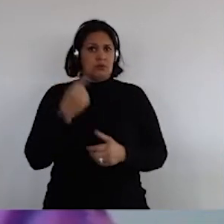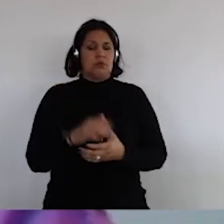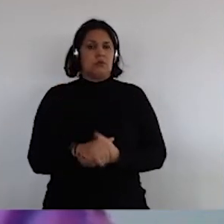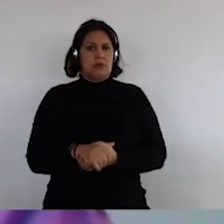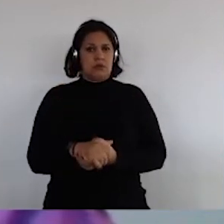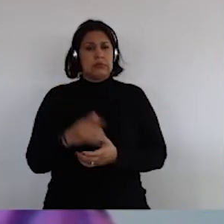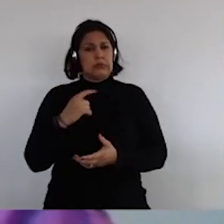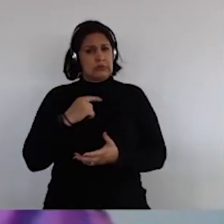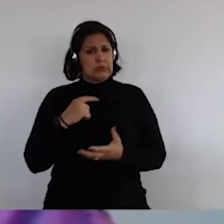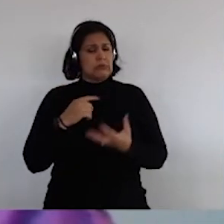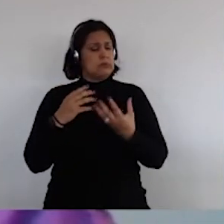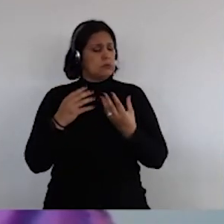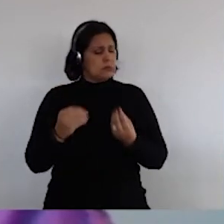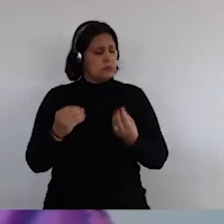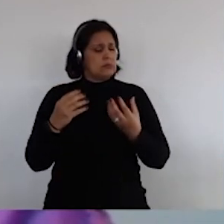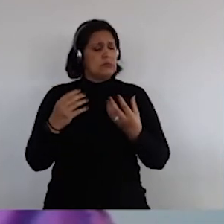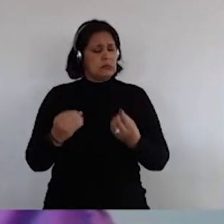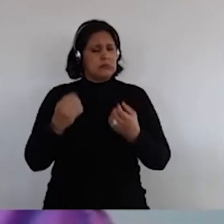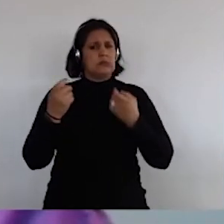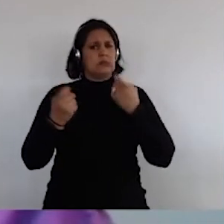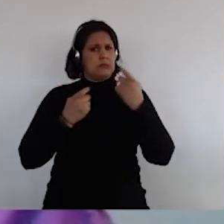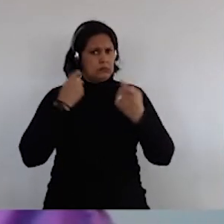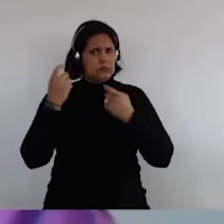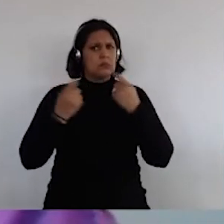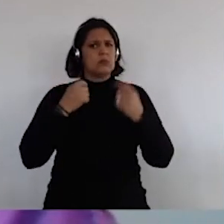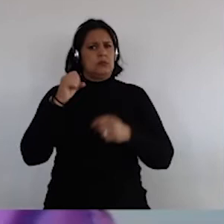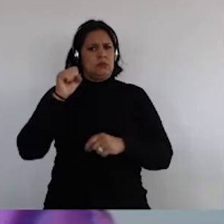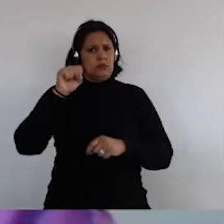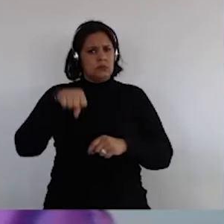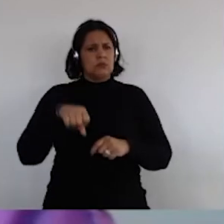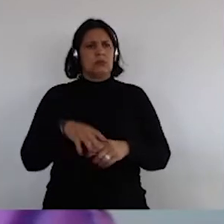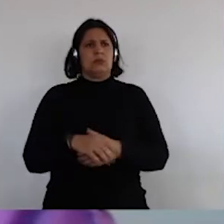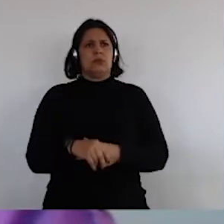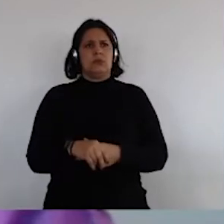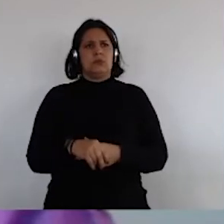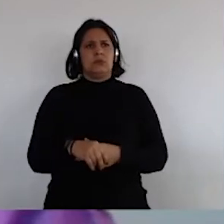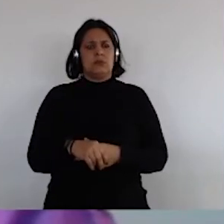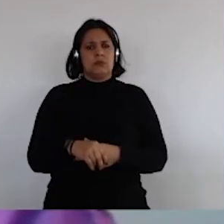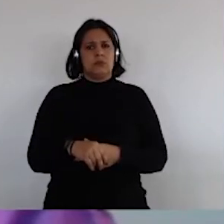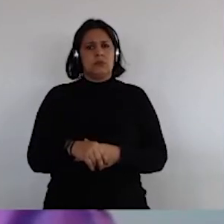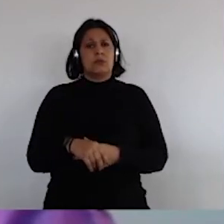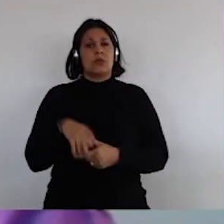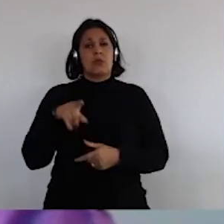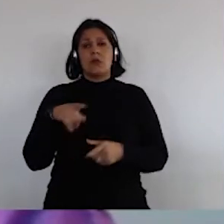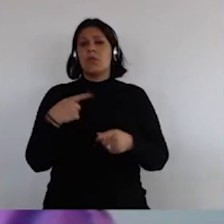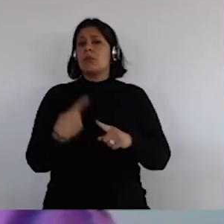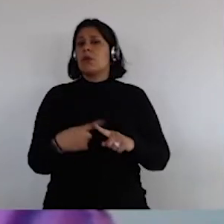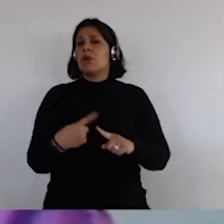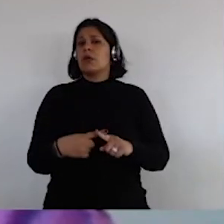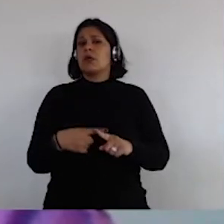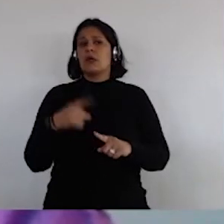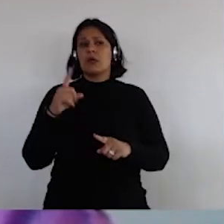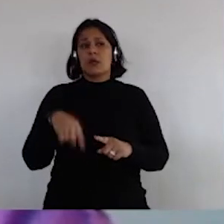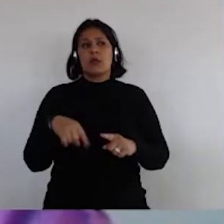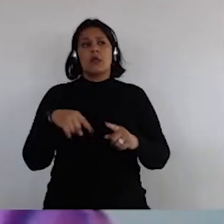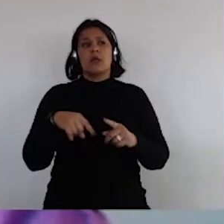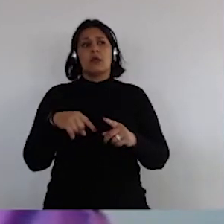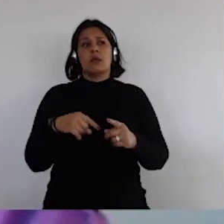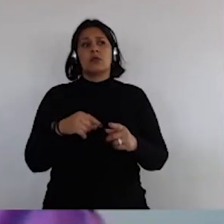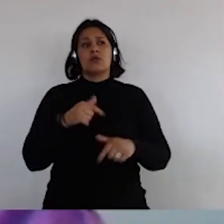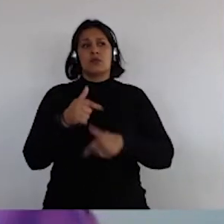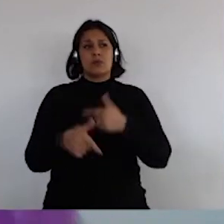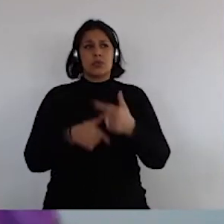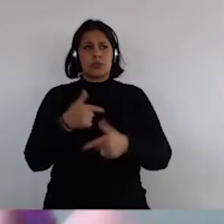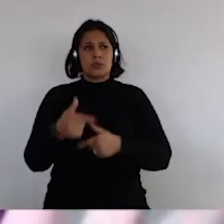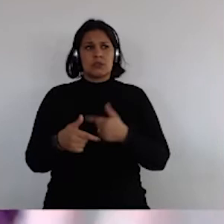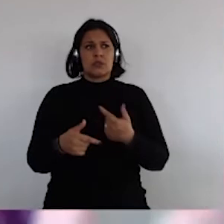muita preocupação e muito cuidado. Isto porque a virtualização dos processos e